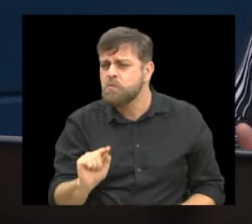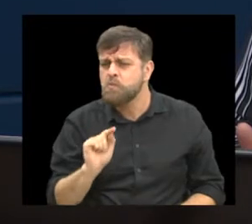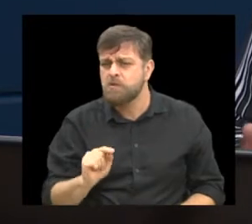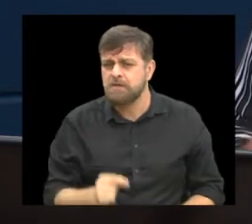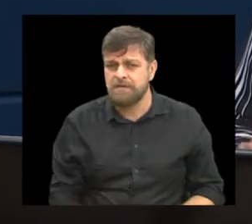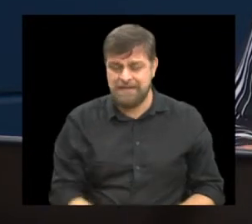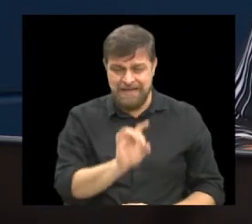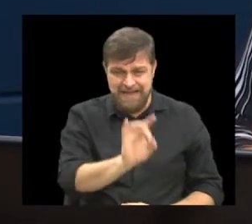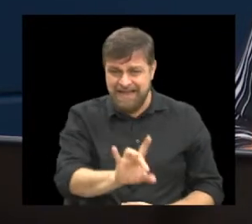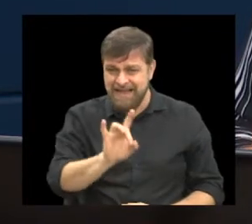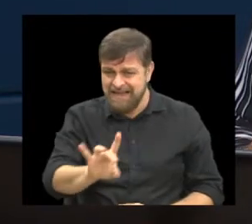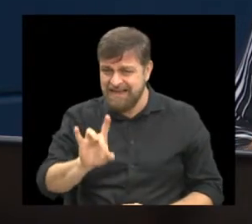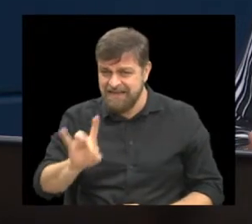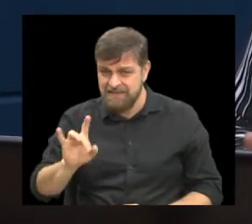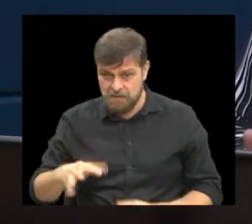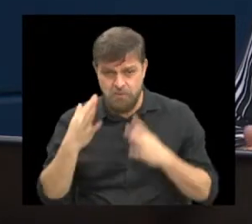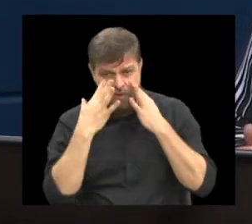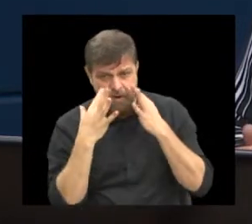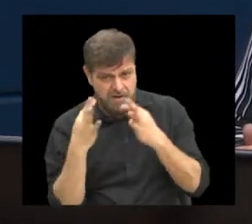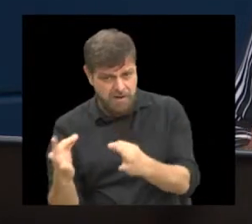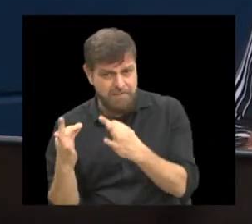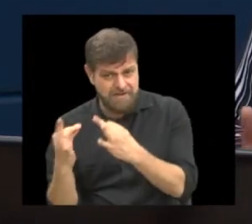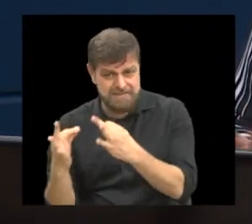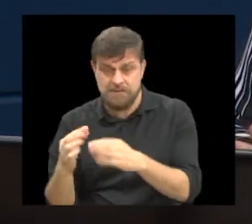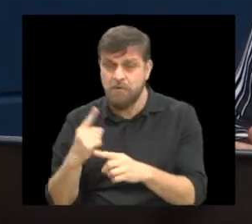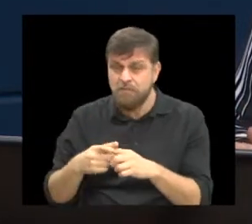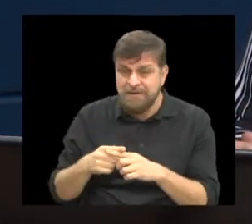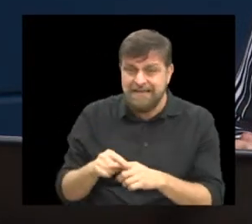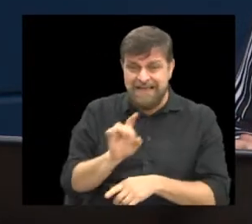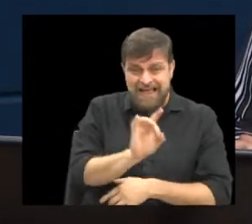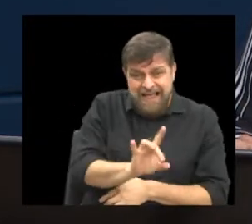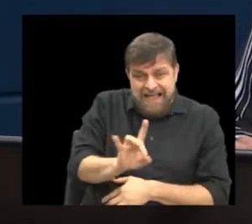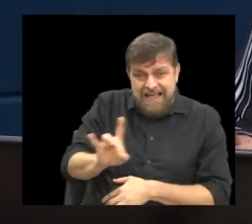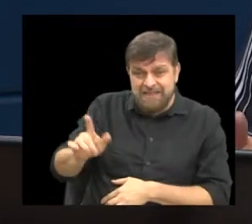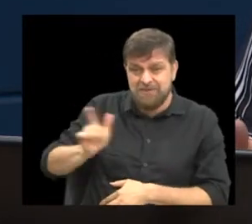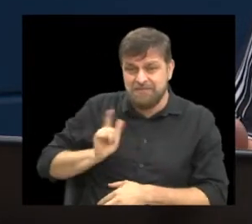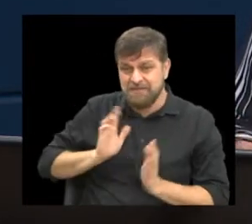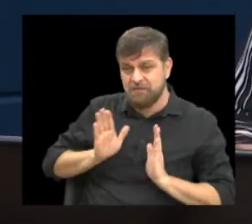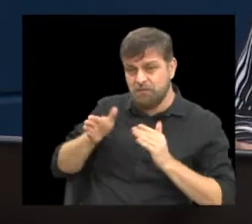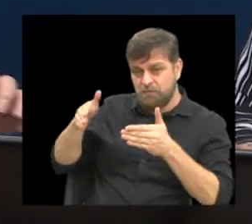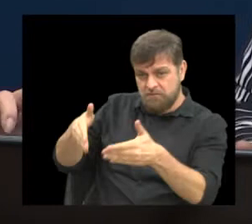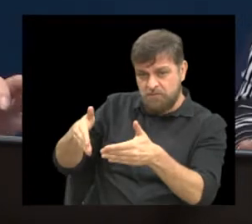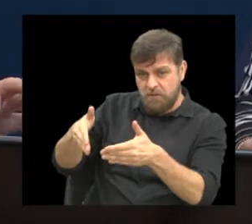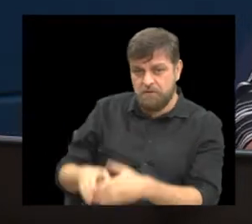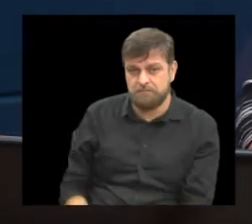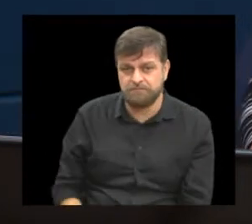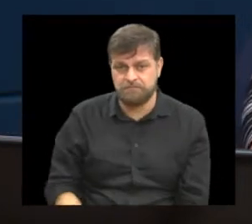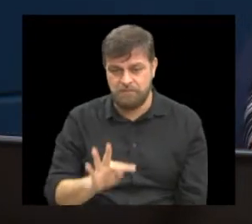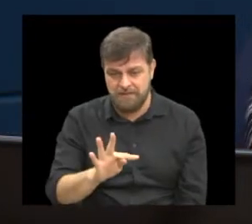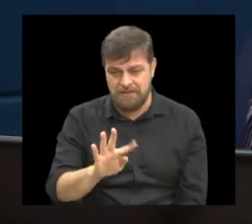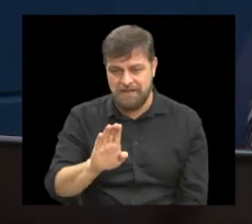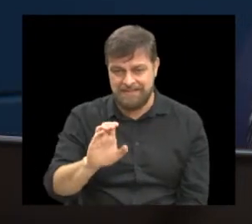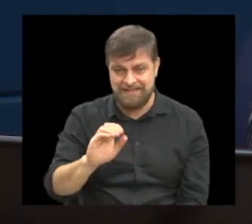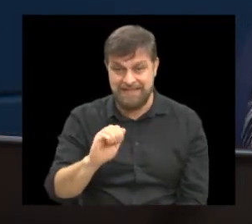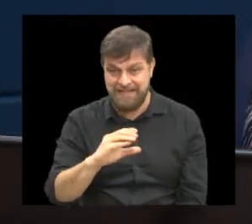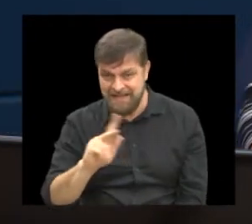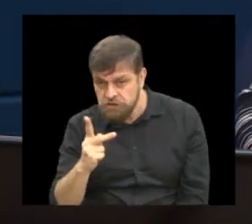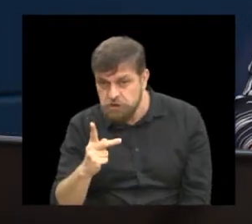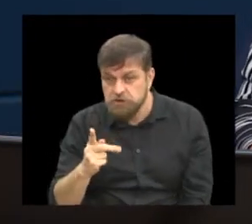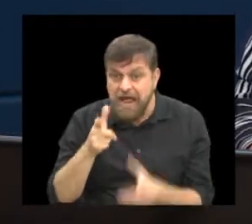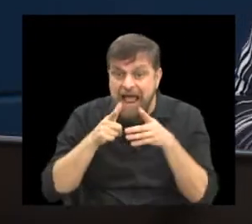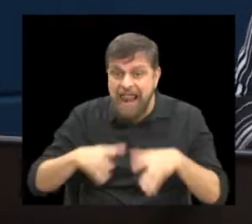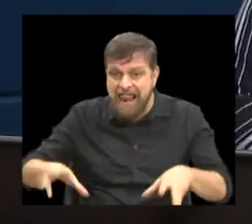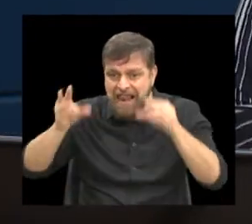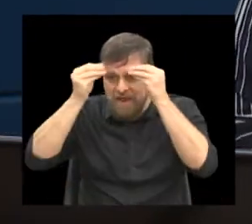cada um, e eu gostaria que vocês prestassem atenção no que ela vai falar, porque cada um tem um foco. O Teach, por exemplo, ele fala muito da